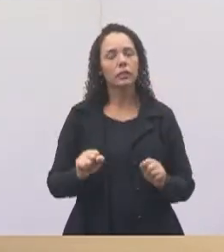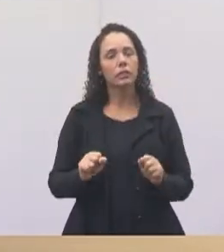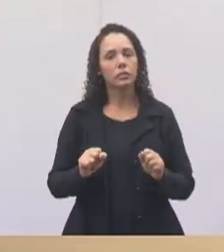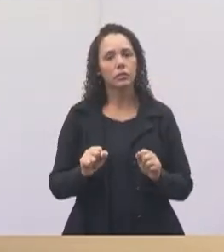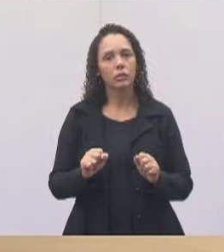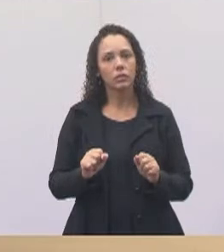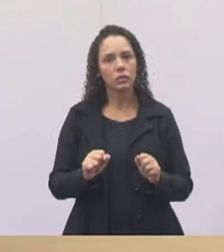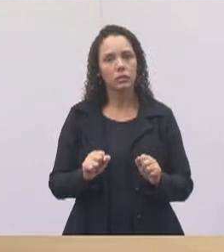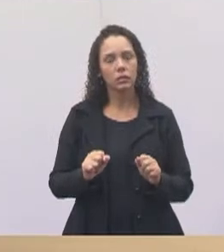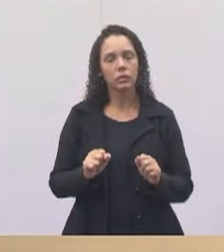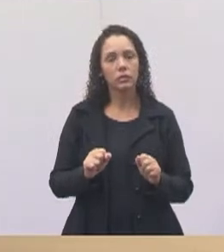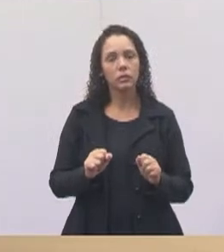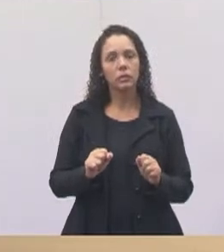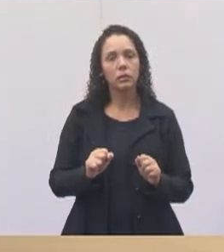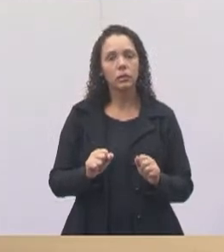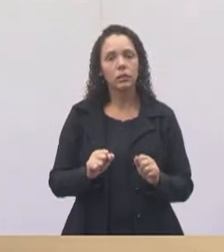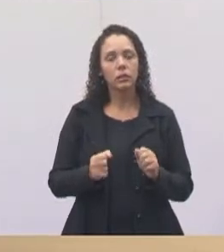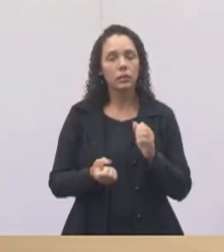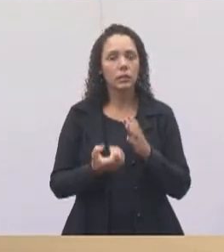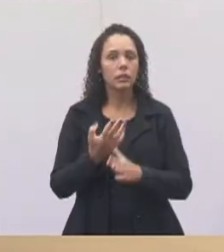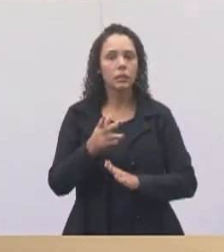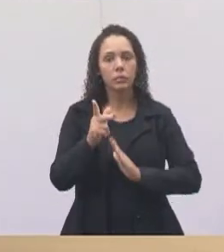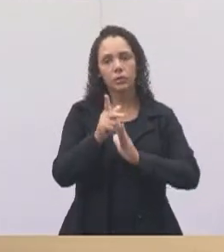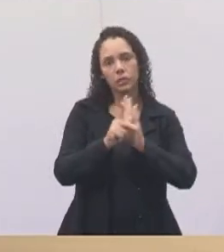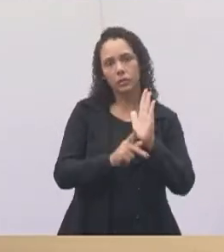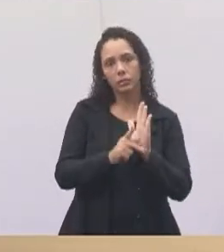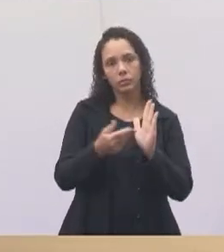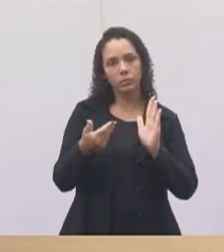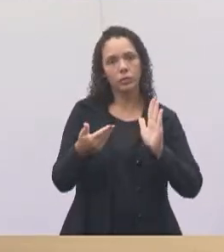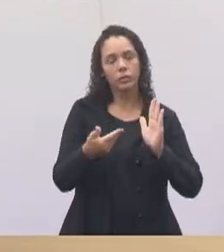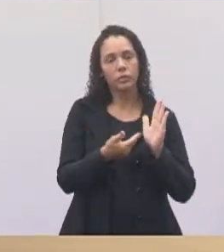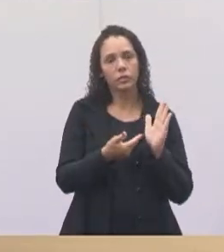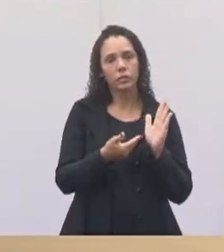casa. E esse projeto foi